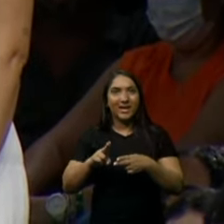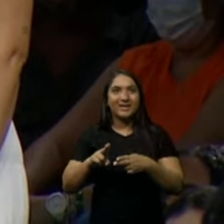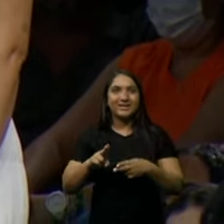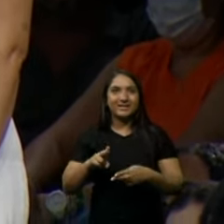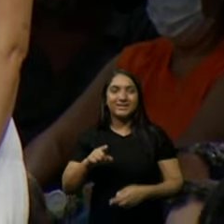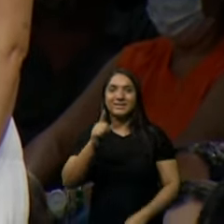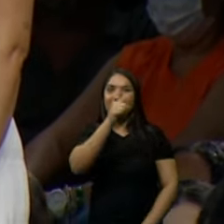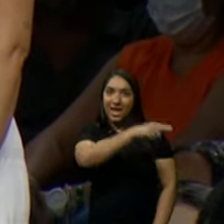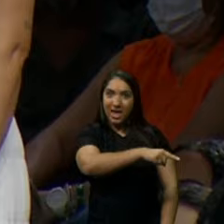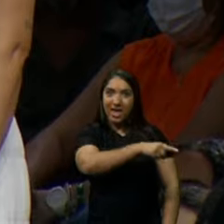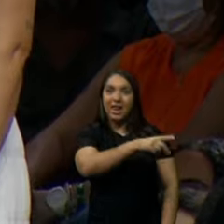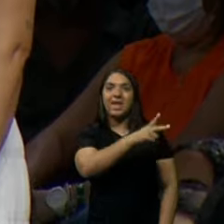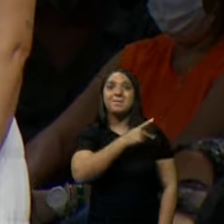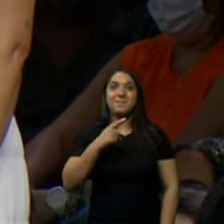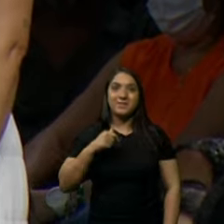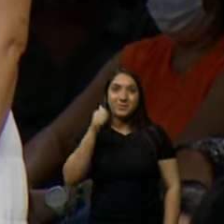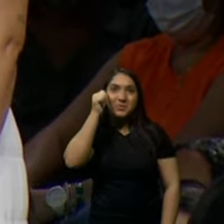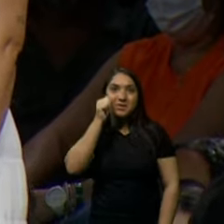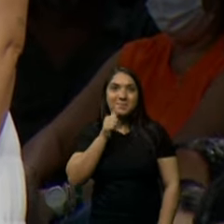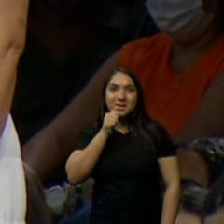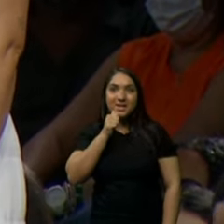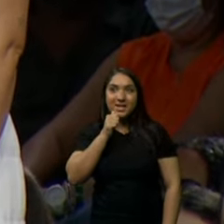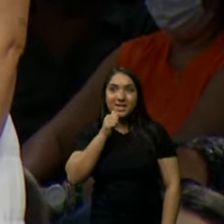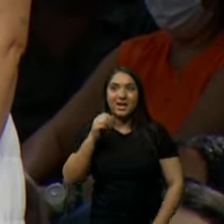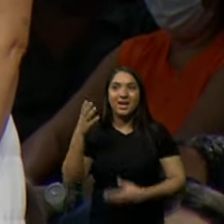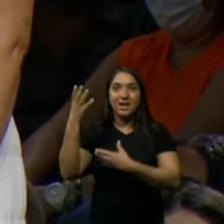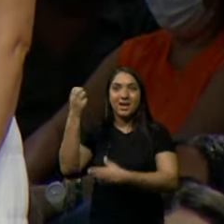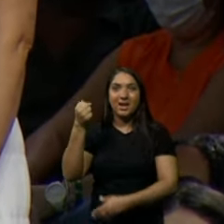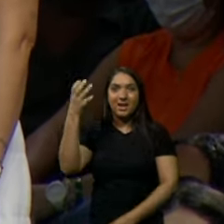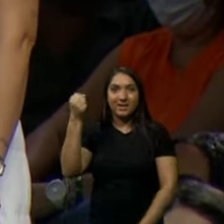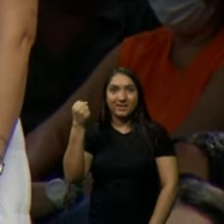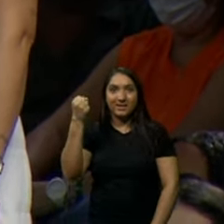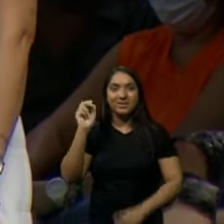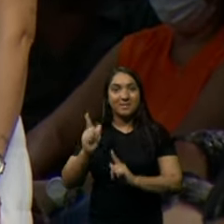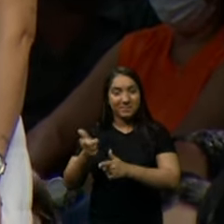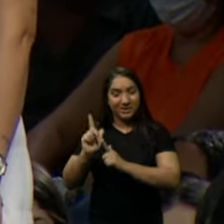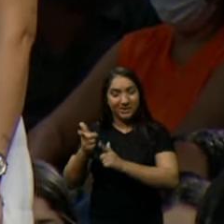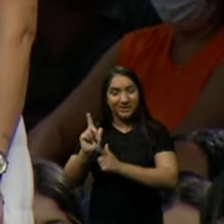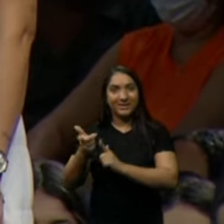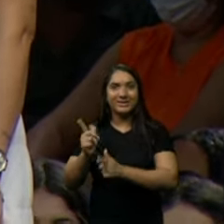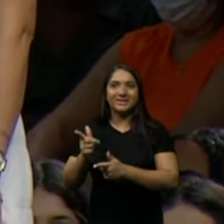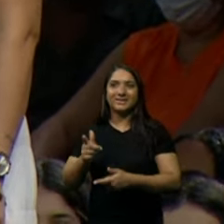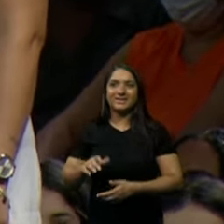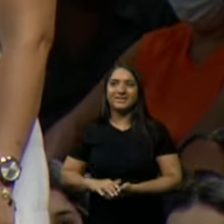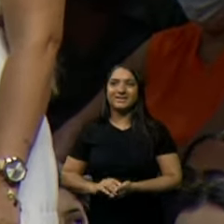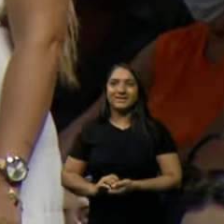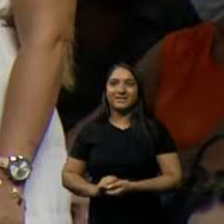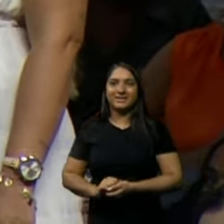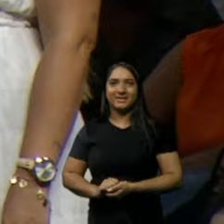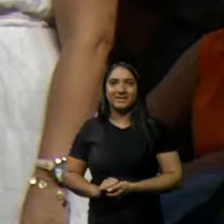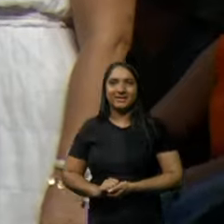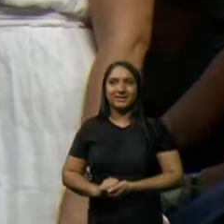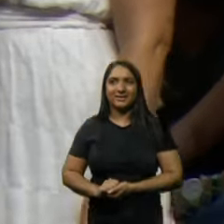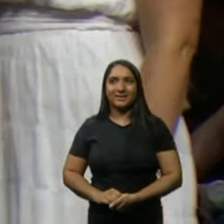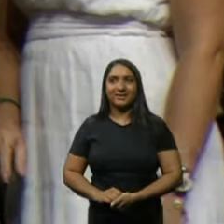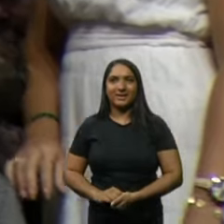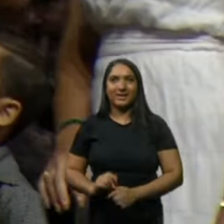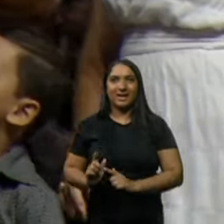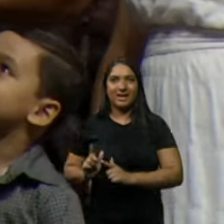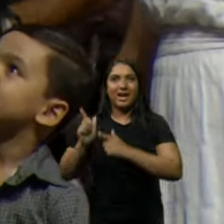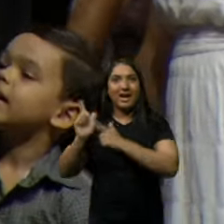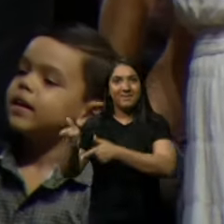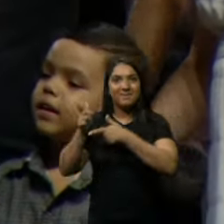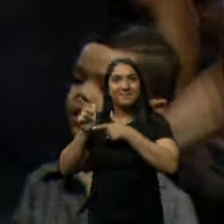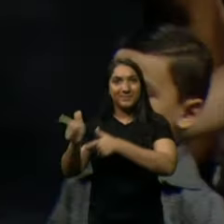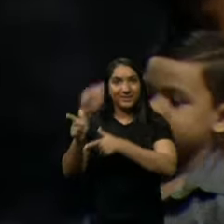xocolatl a pastora leite é desse esse Galak